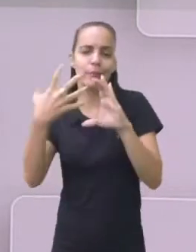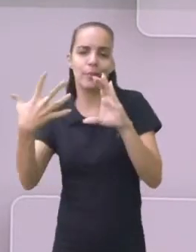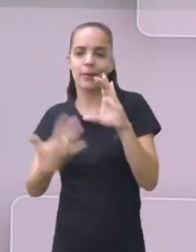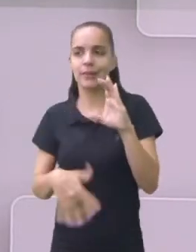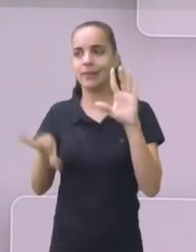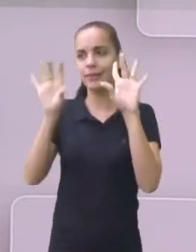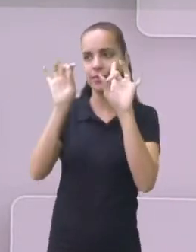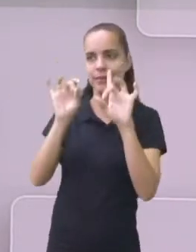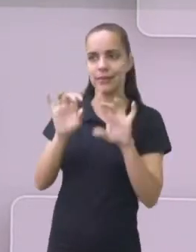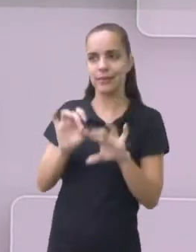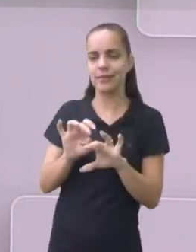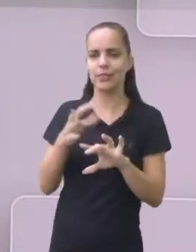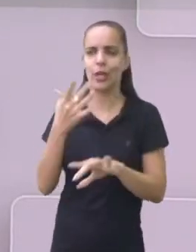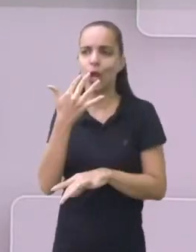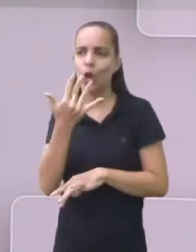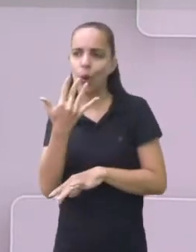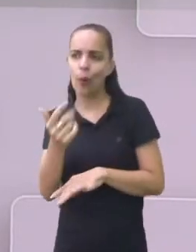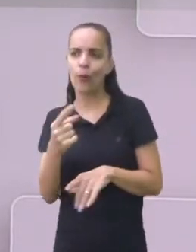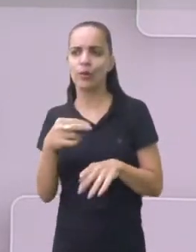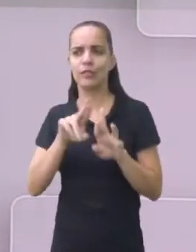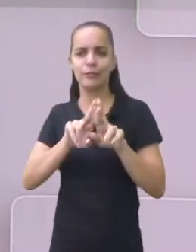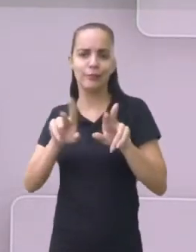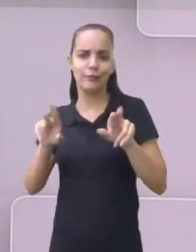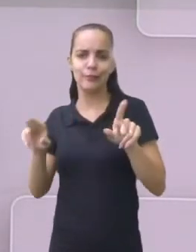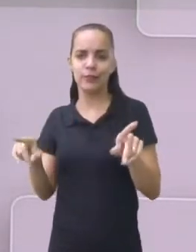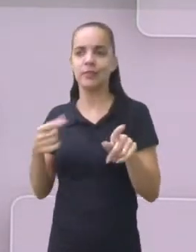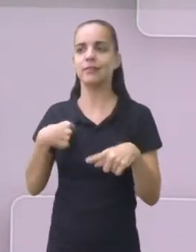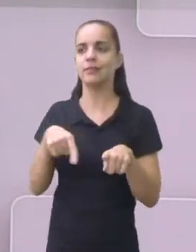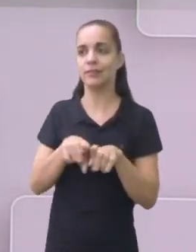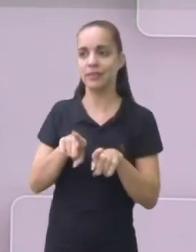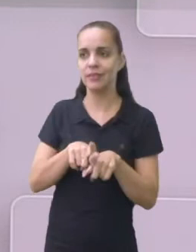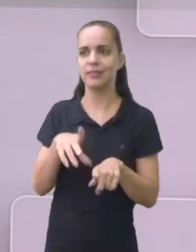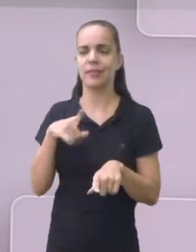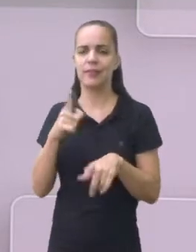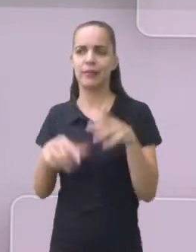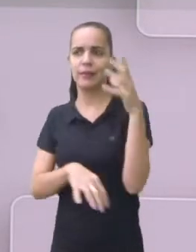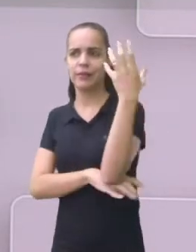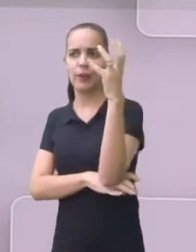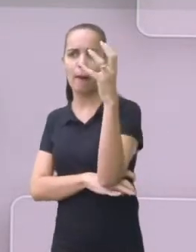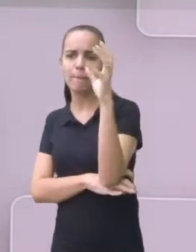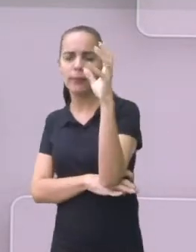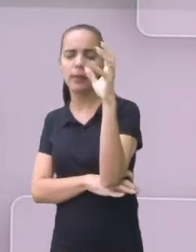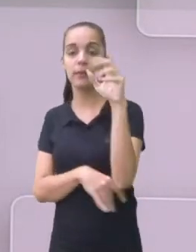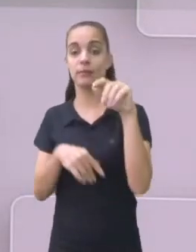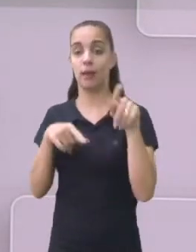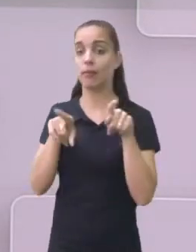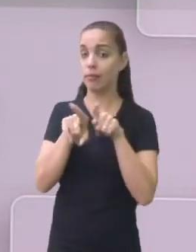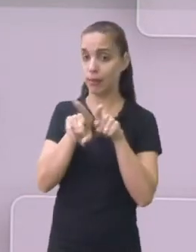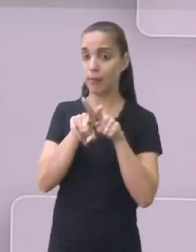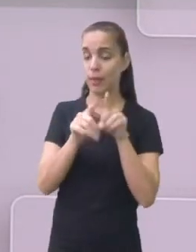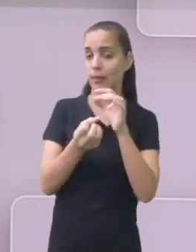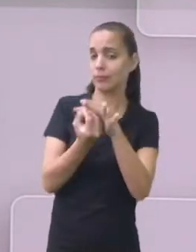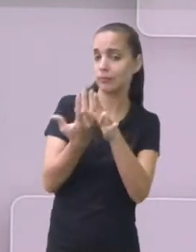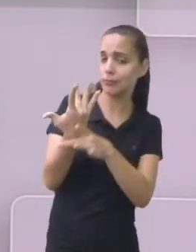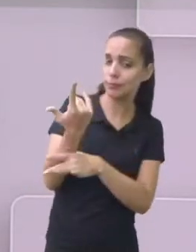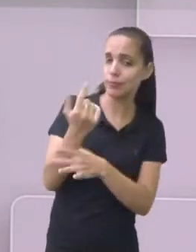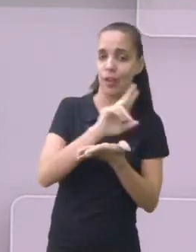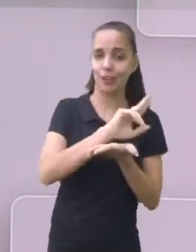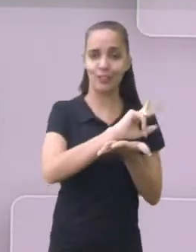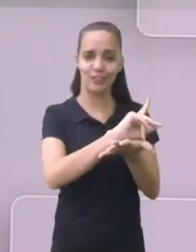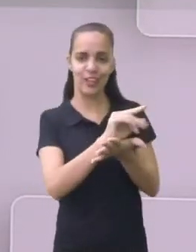Então, elas são diferentes, não é isso? Uma planta diferente da outra, que dá um